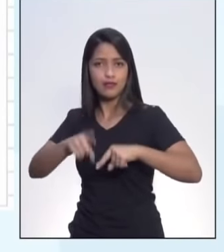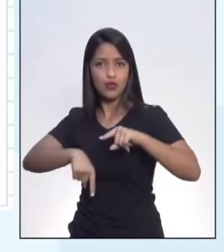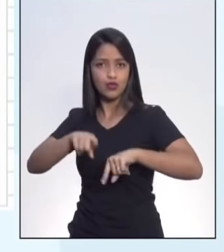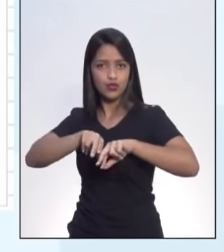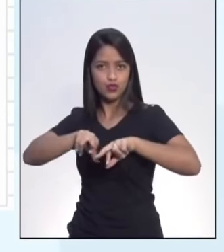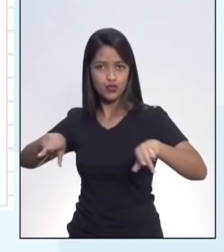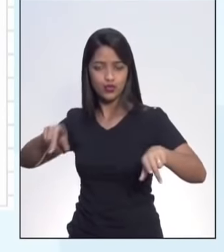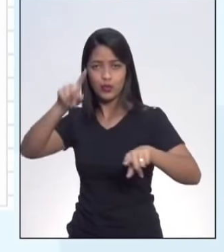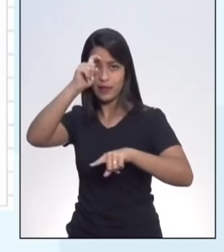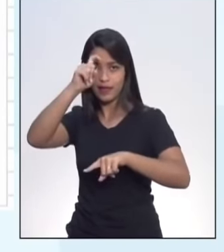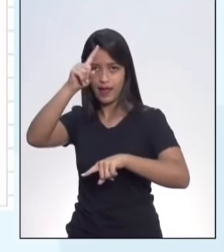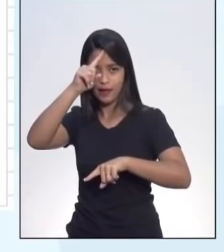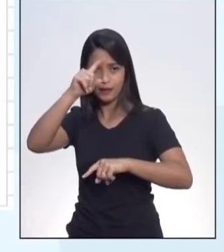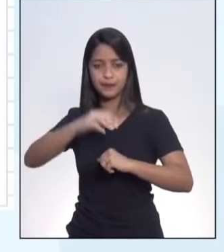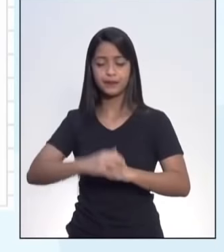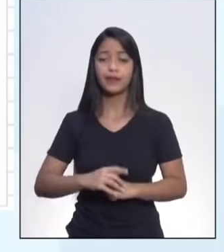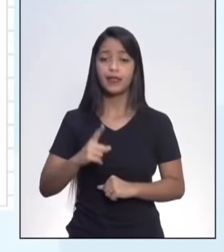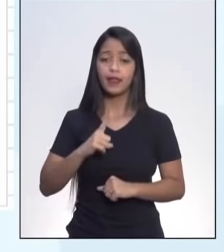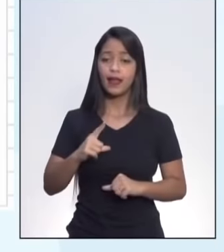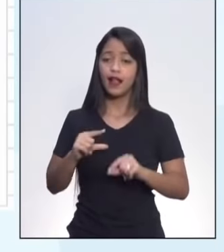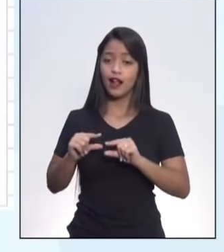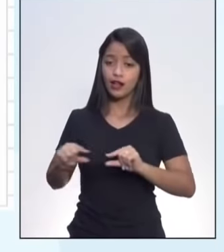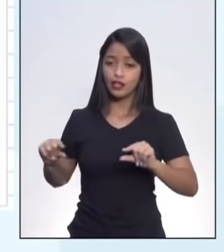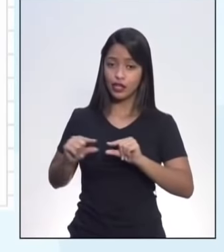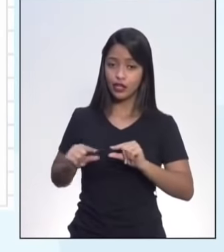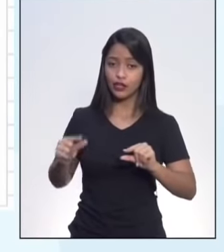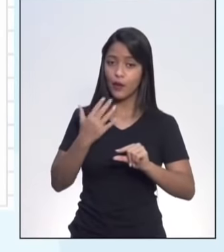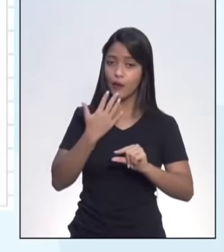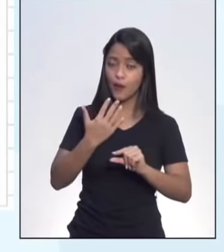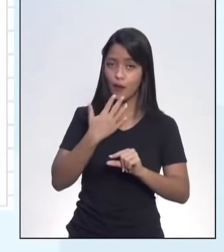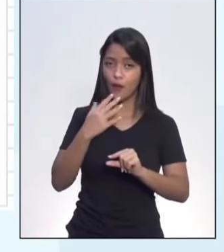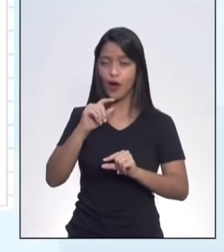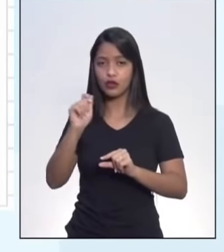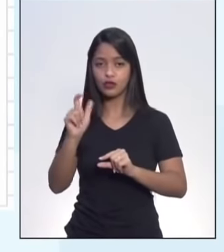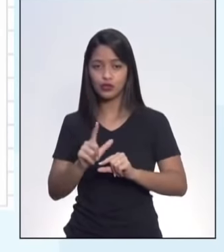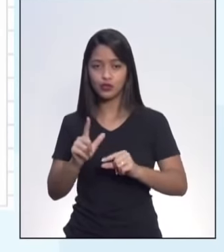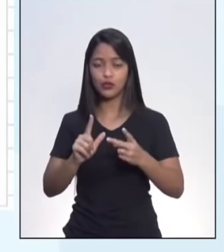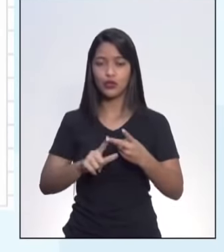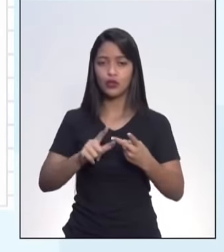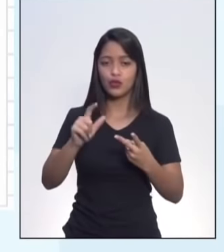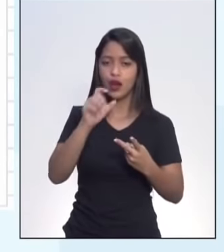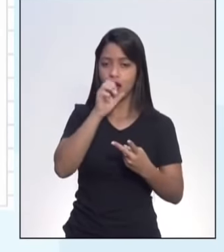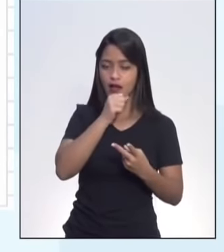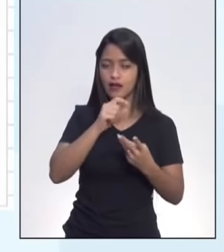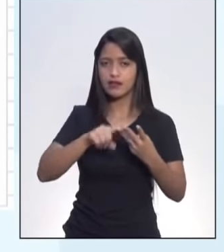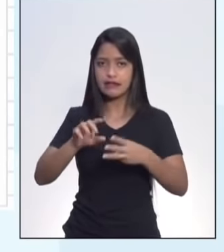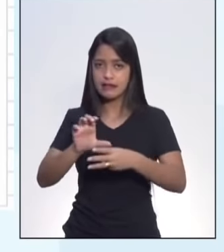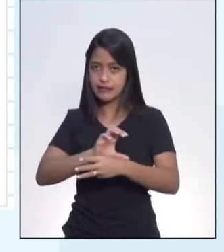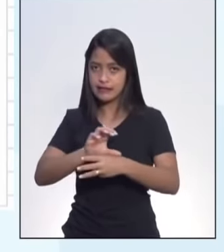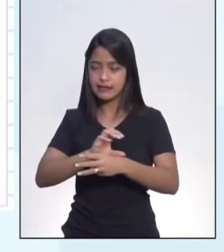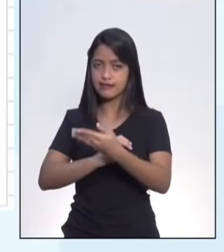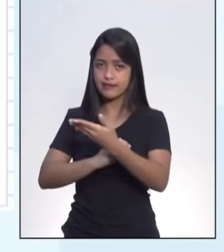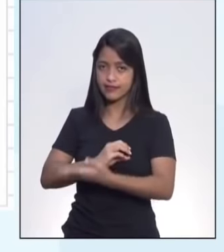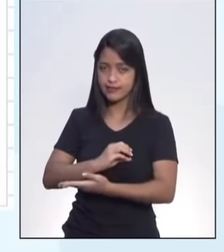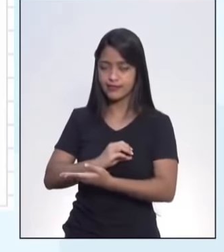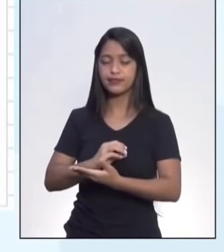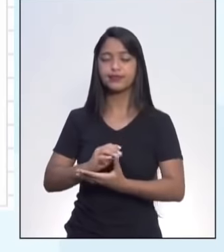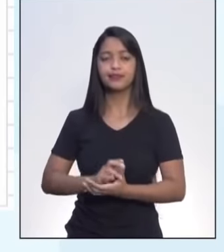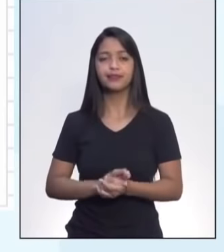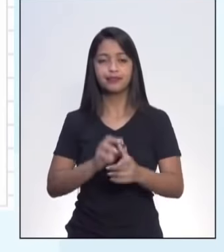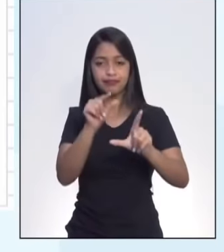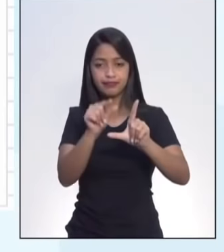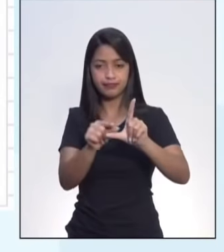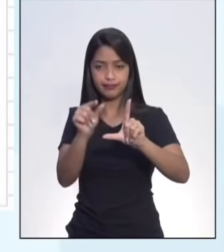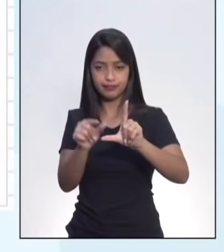fonte, tá ok? Correto. Ó, vamos lá? Conseguem visualizar bem? Beleza, tá? A cor